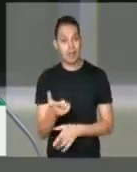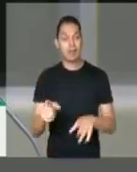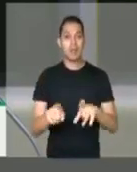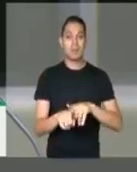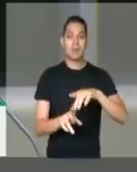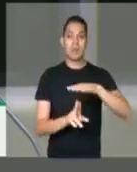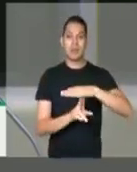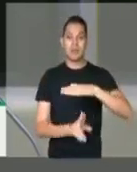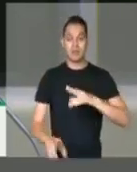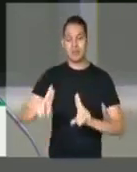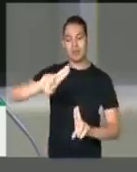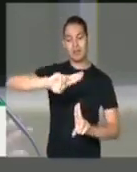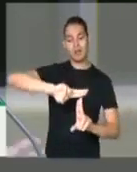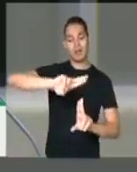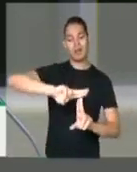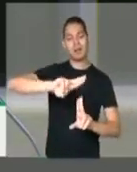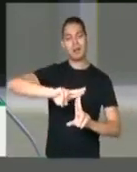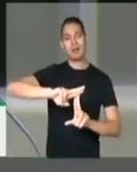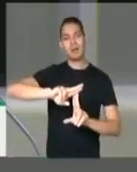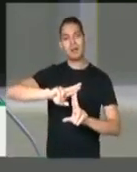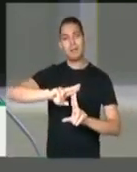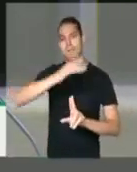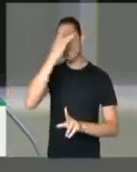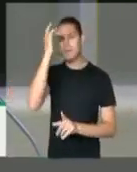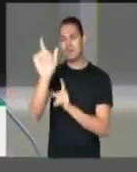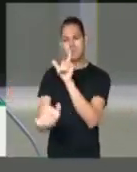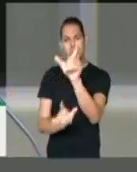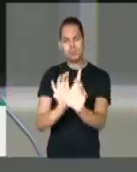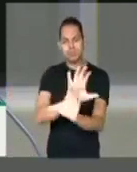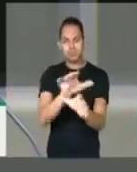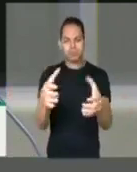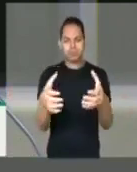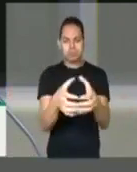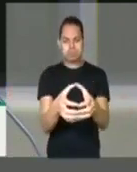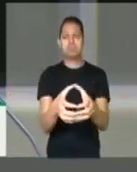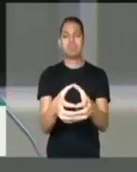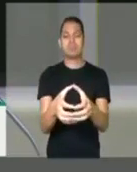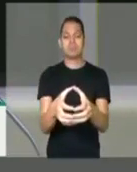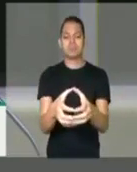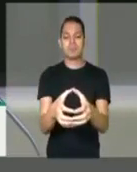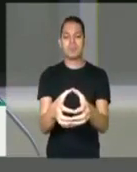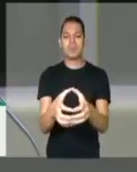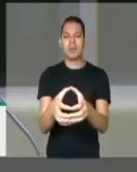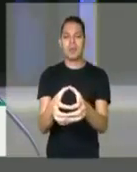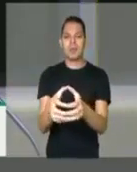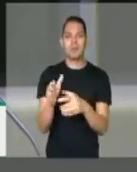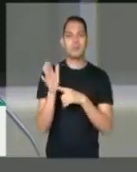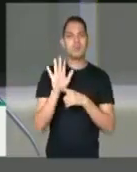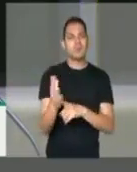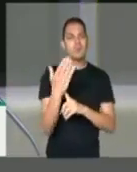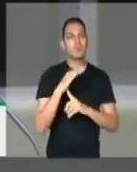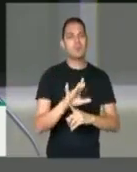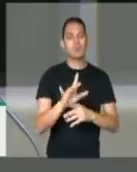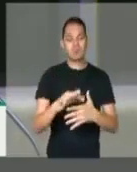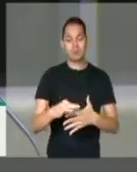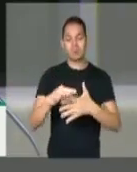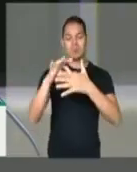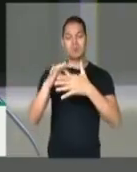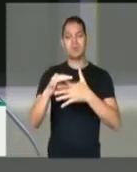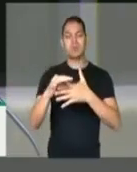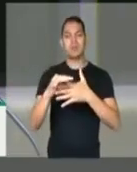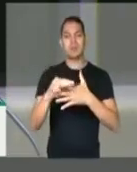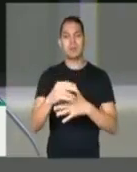universidade é feita a tantas mãos, essa universidade ela tem justamente a liderança do